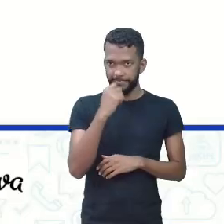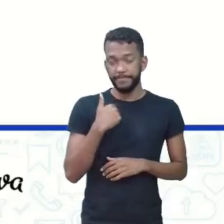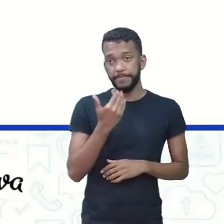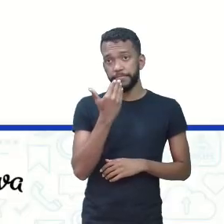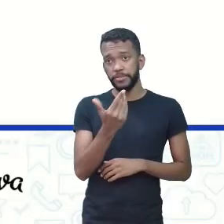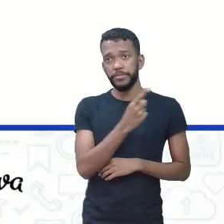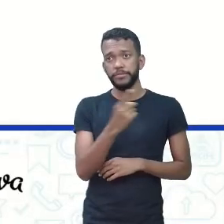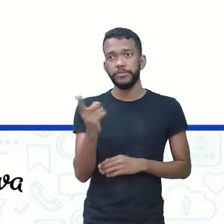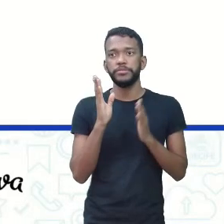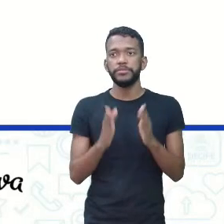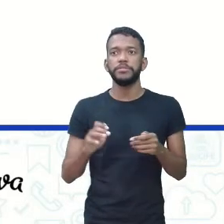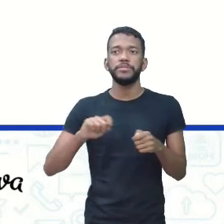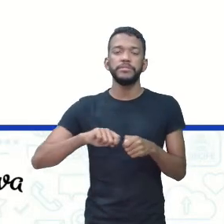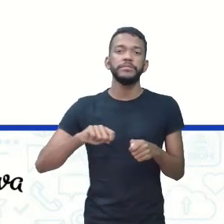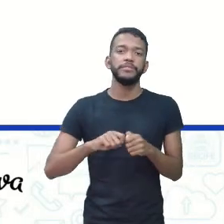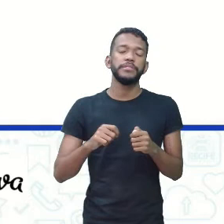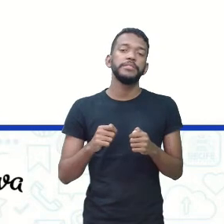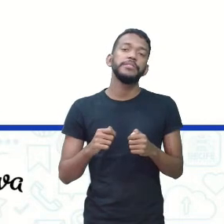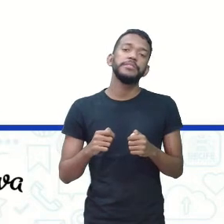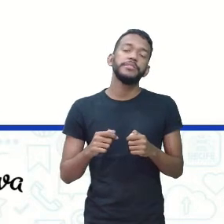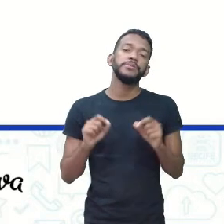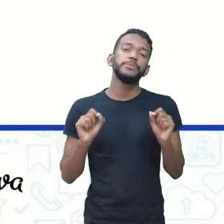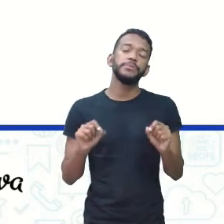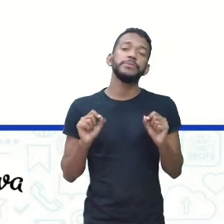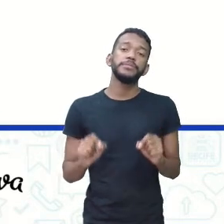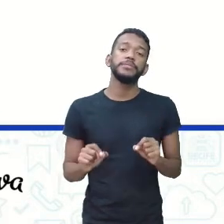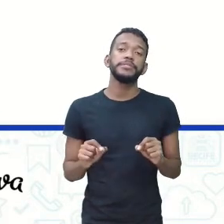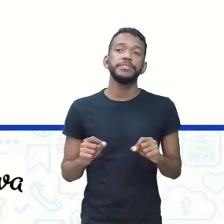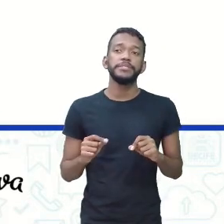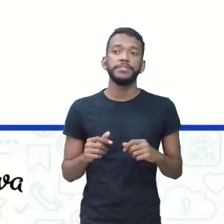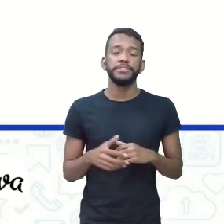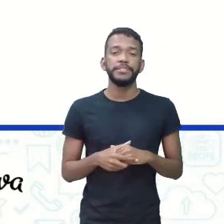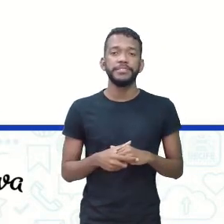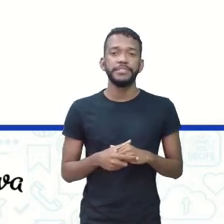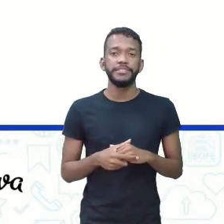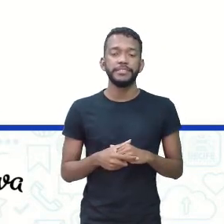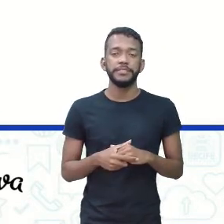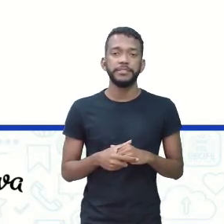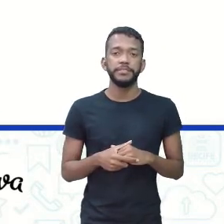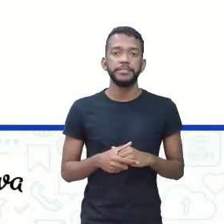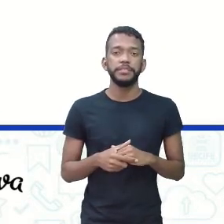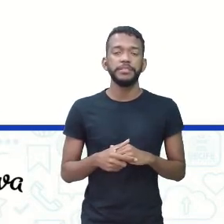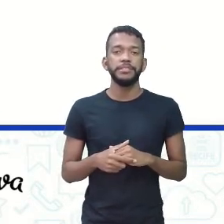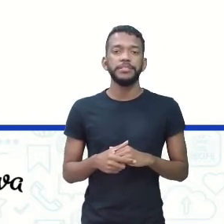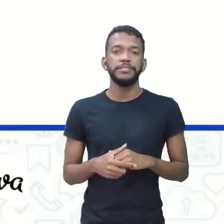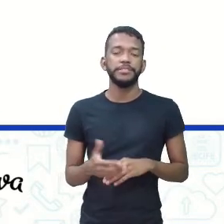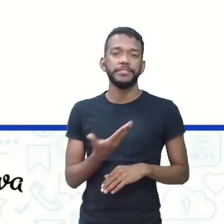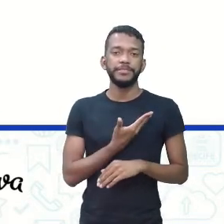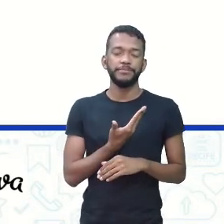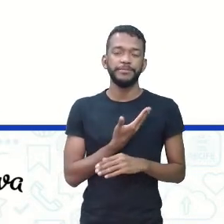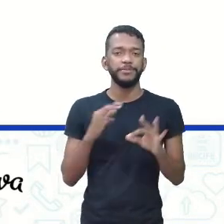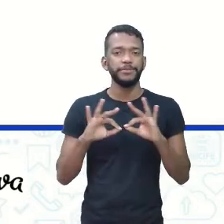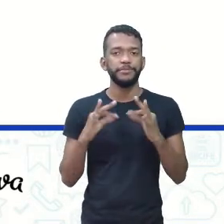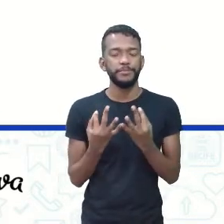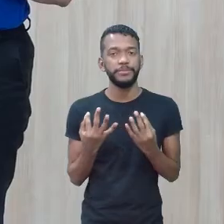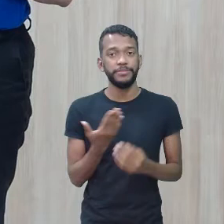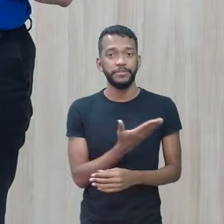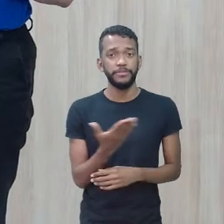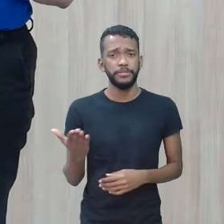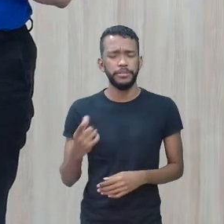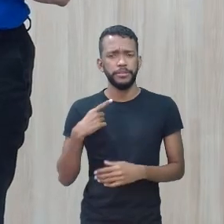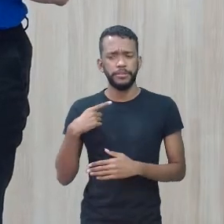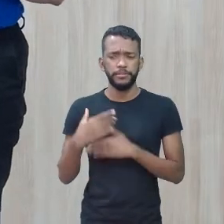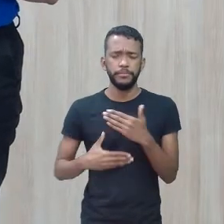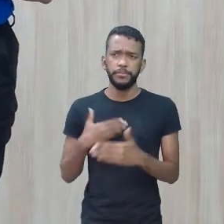uma entrevista com os colegas ou alguém da família de vocês sobre as mudanças pelas quais eles